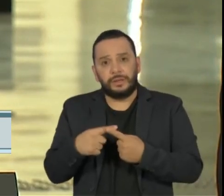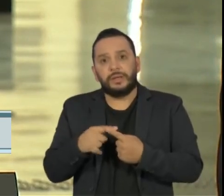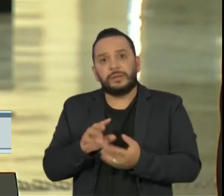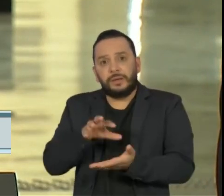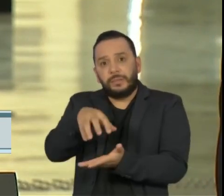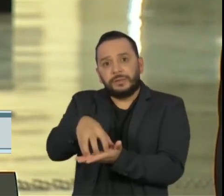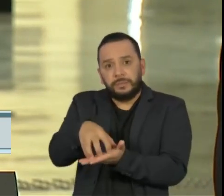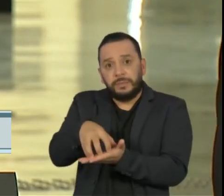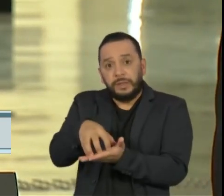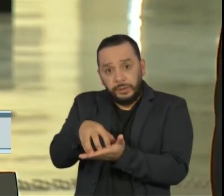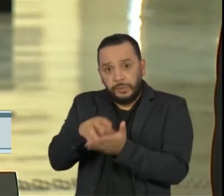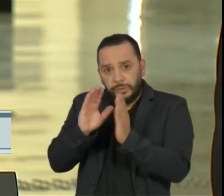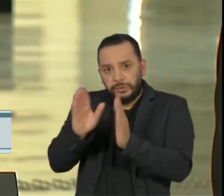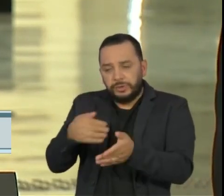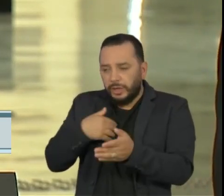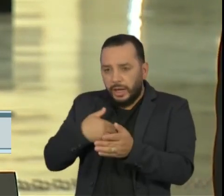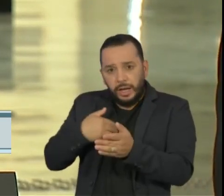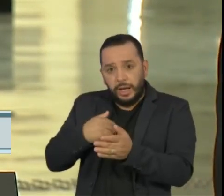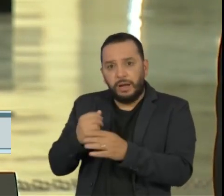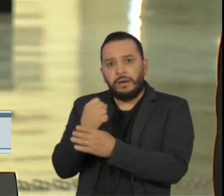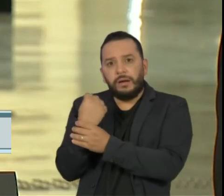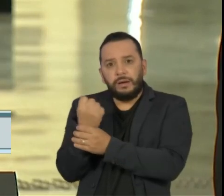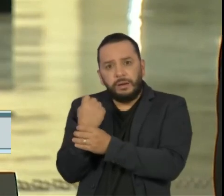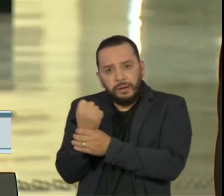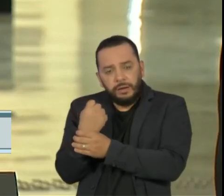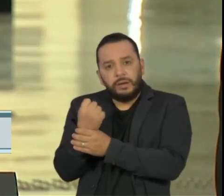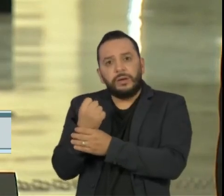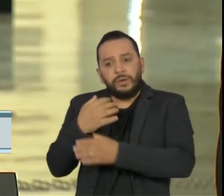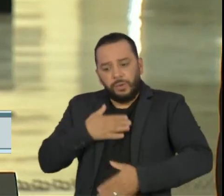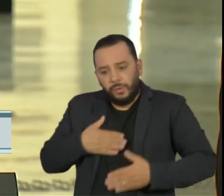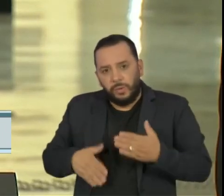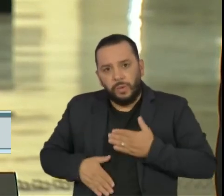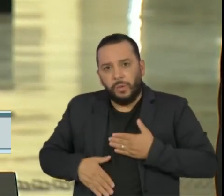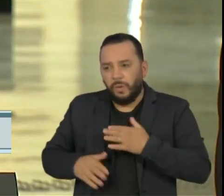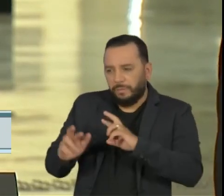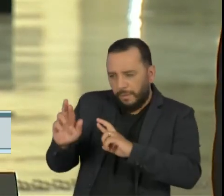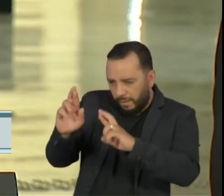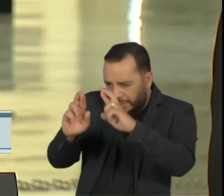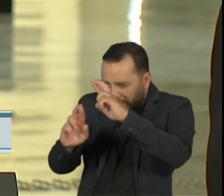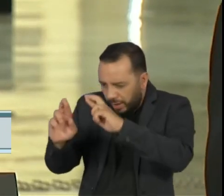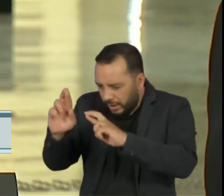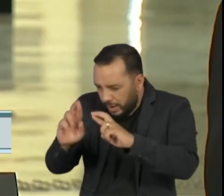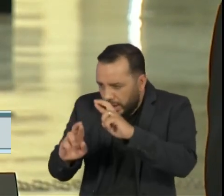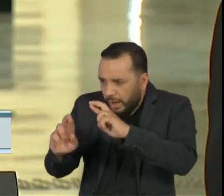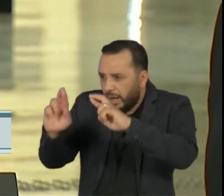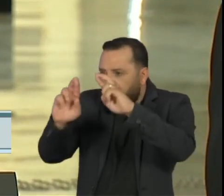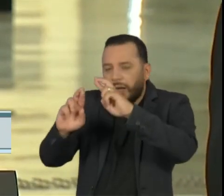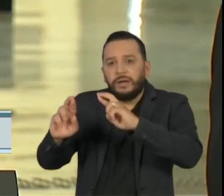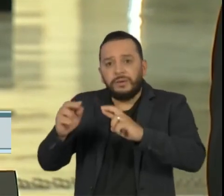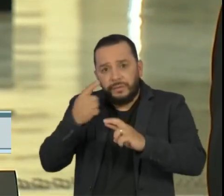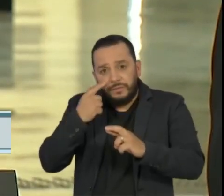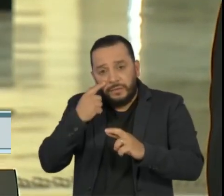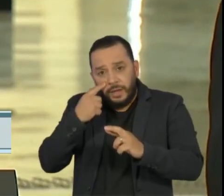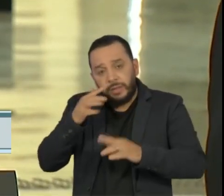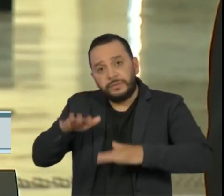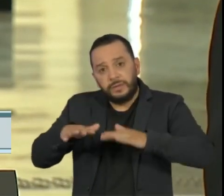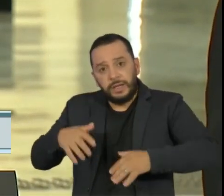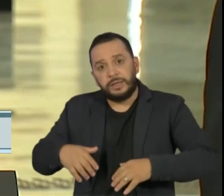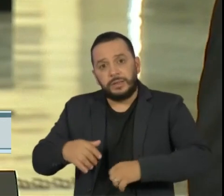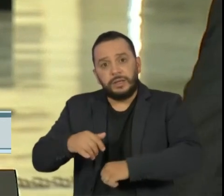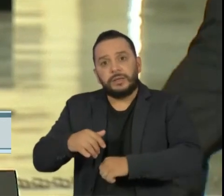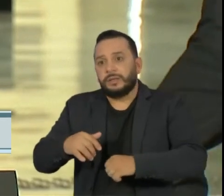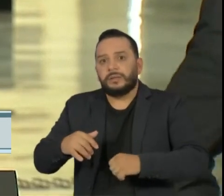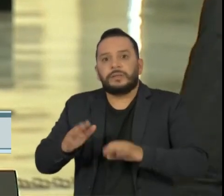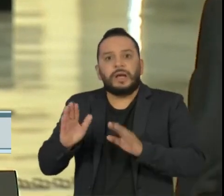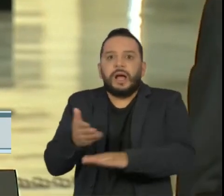clubes faça o preparo, o condicionamento físico desses atletas, e os